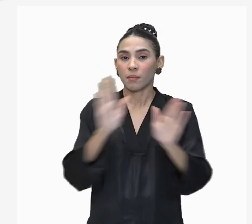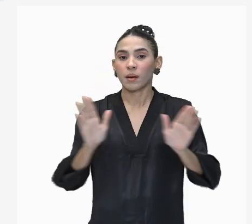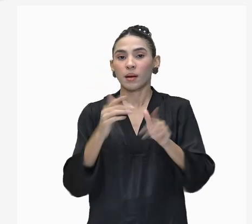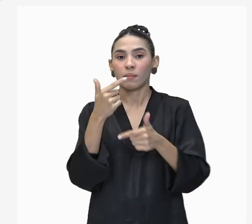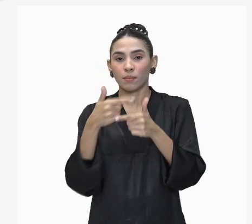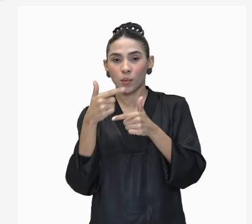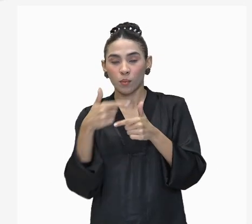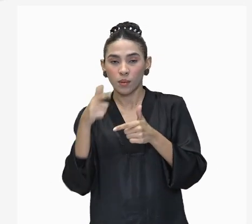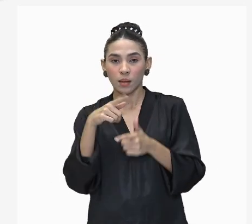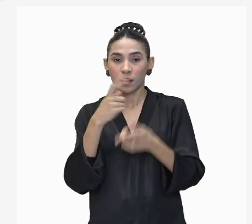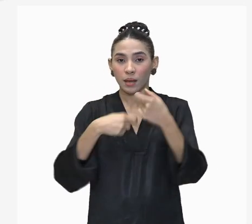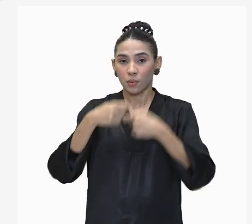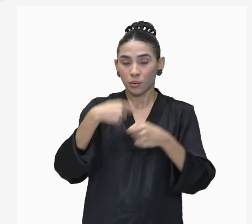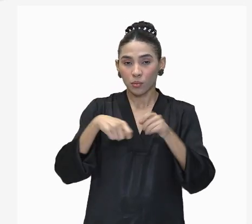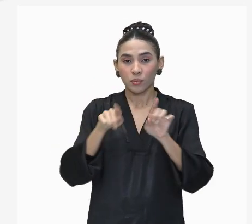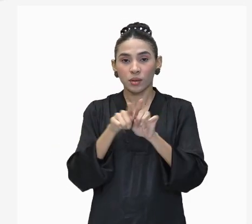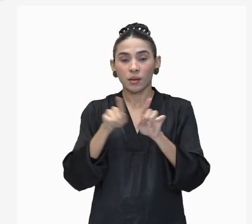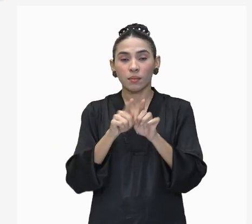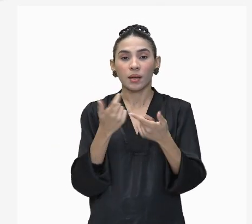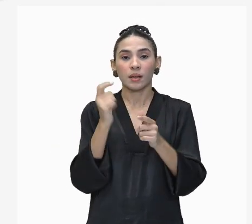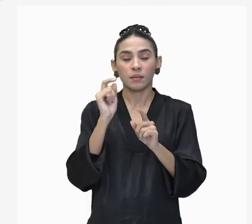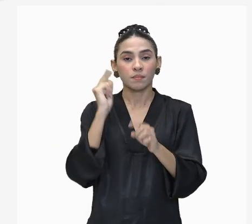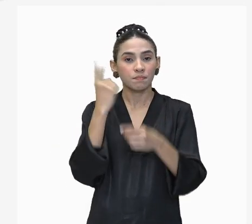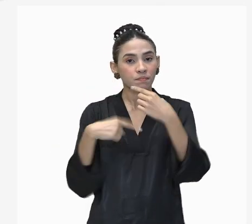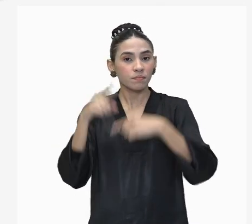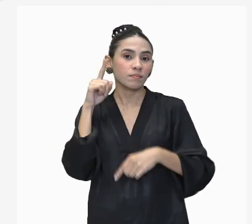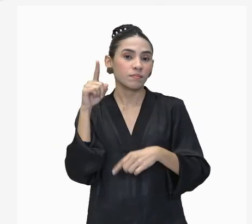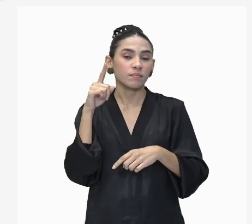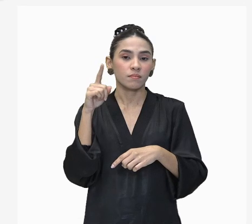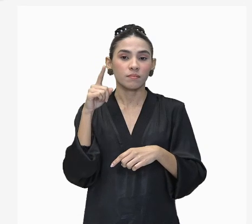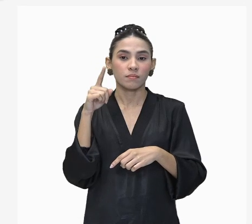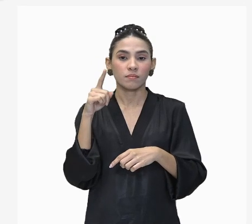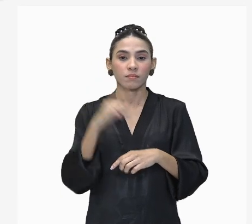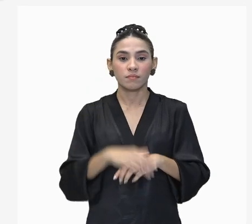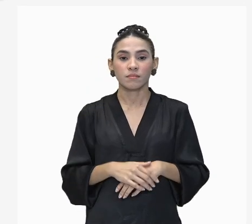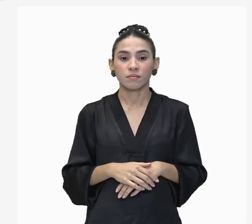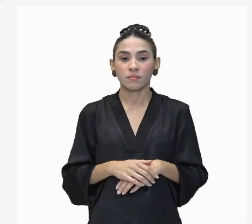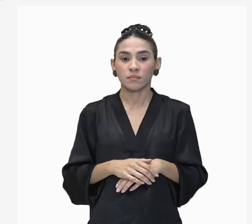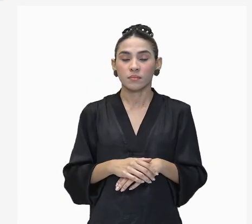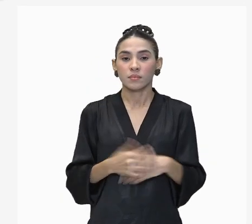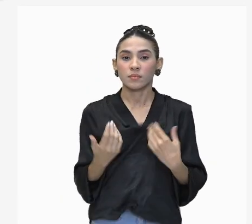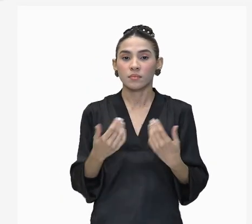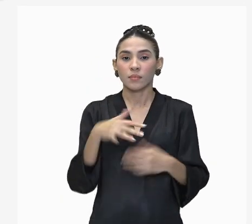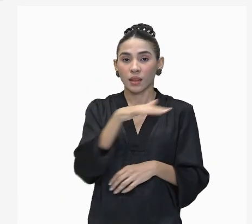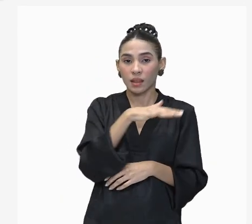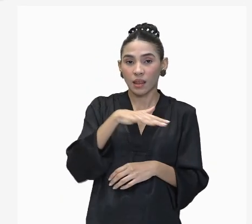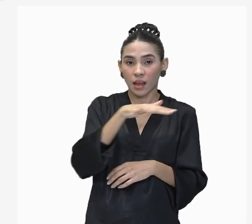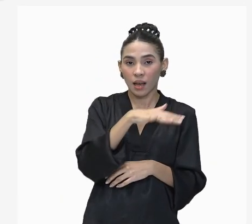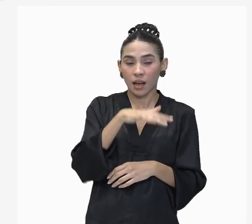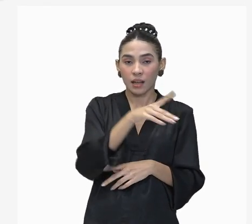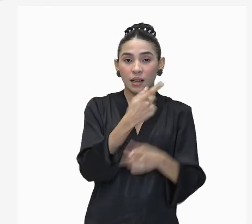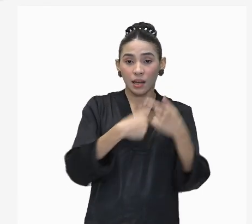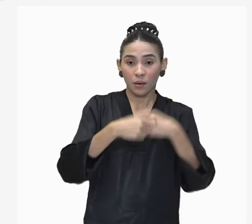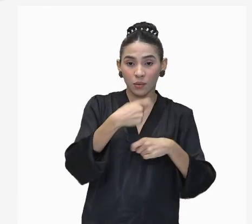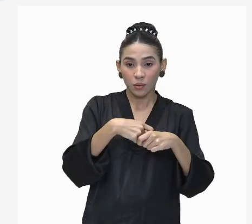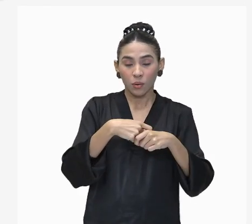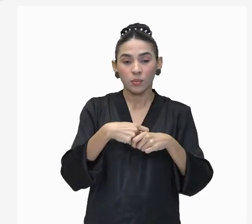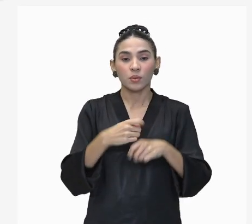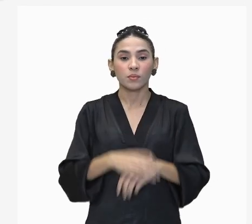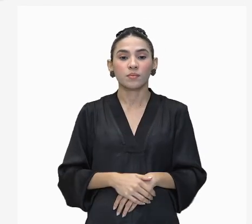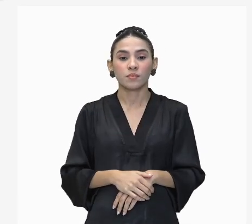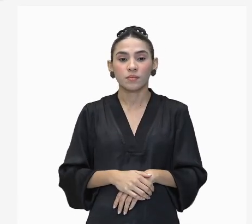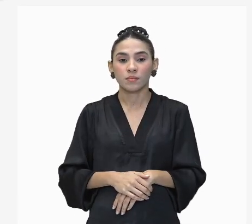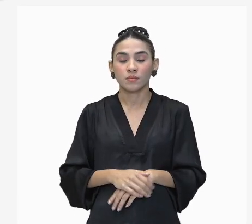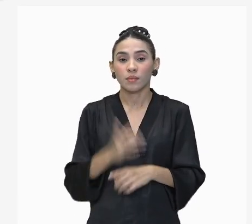problemas econômicos e dar uma modernizada, melhor dizendo, tanto no setor econômico, através ali